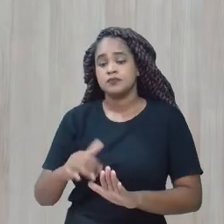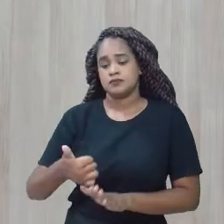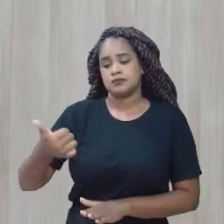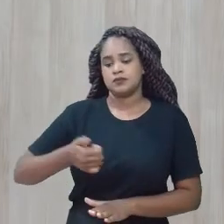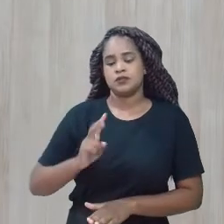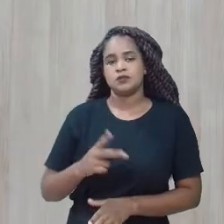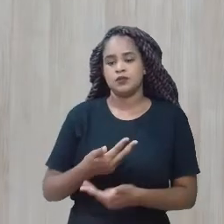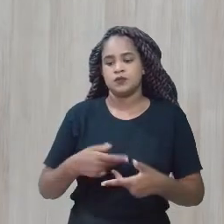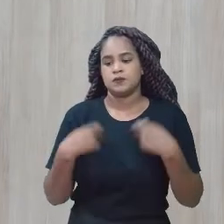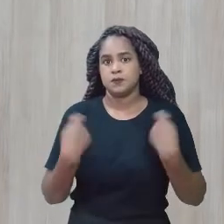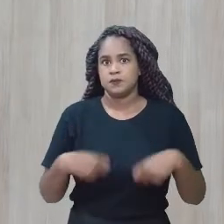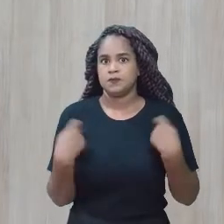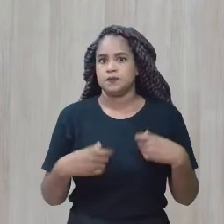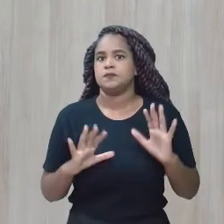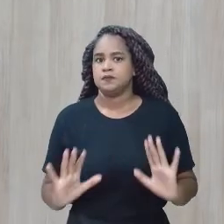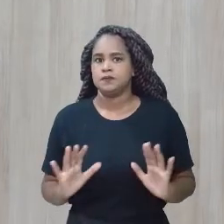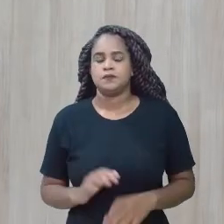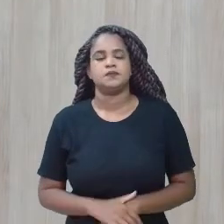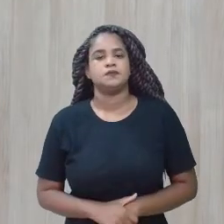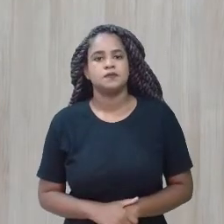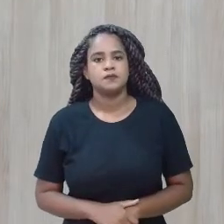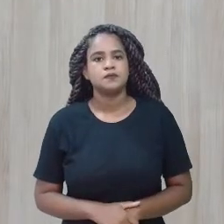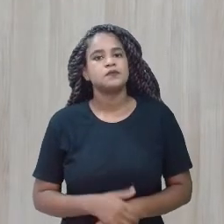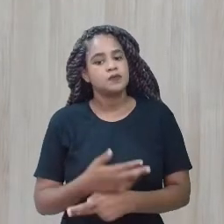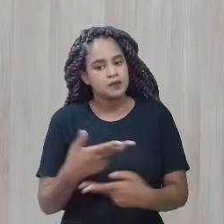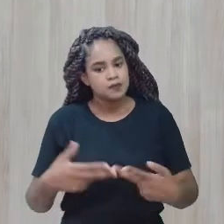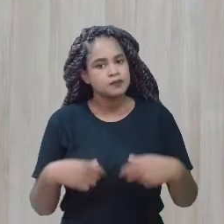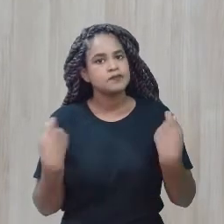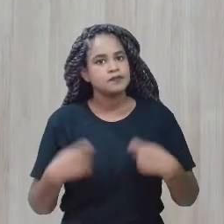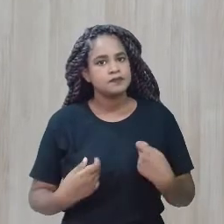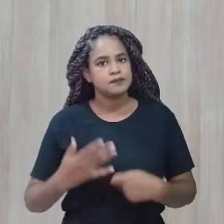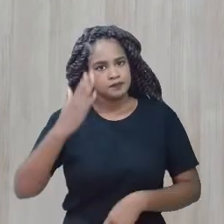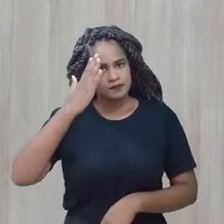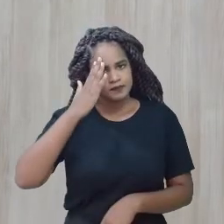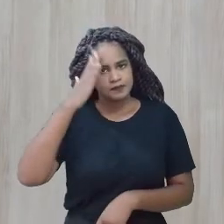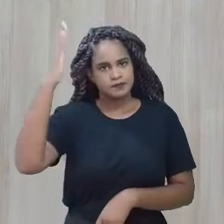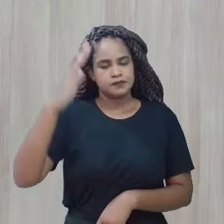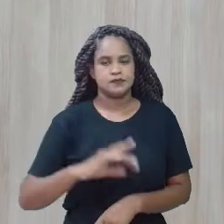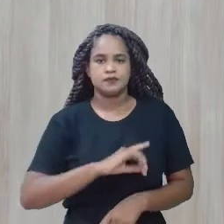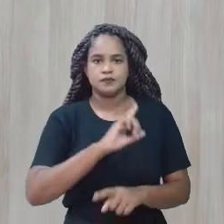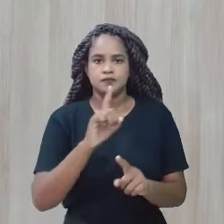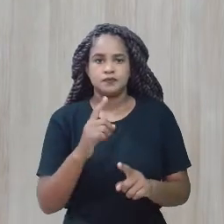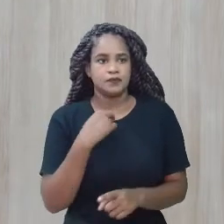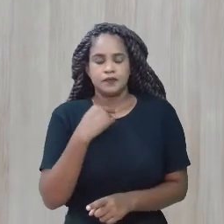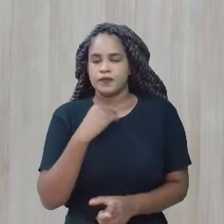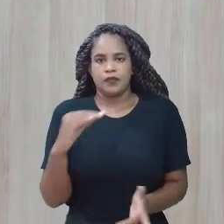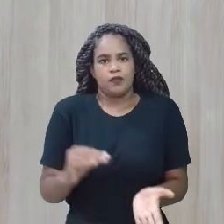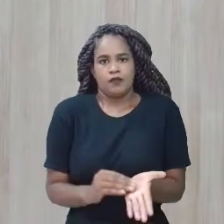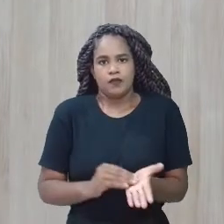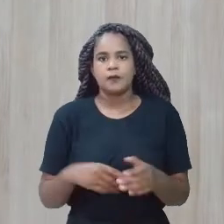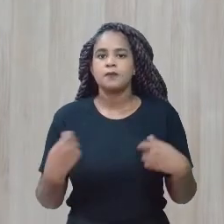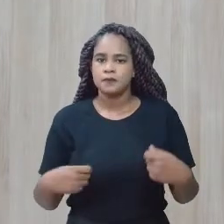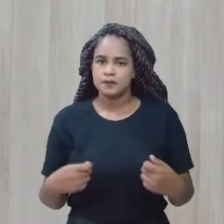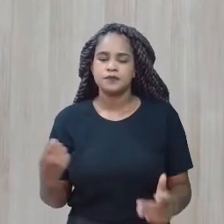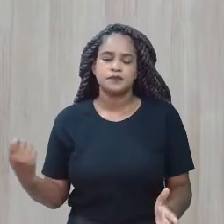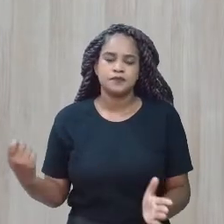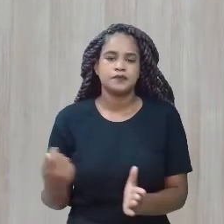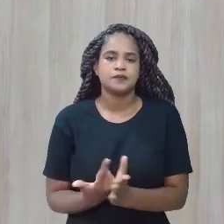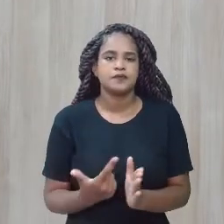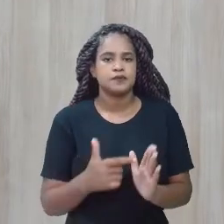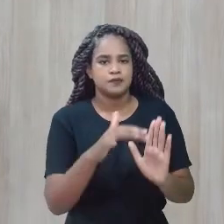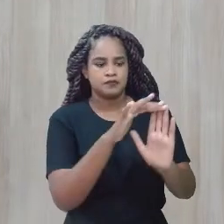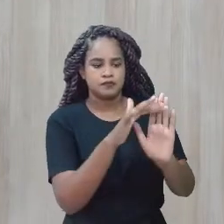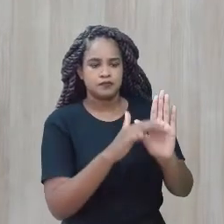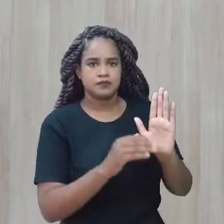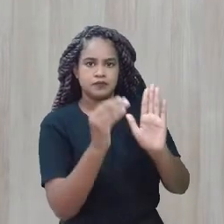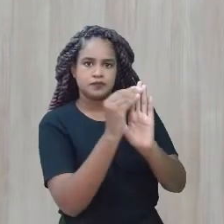primeiro tem que ser aquilo que é necessário, não é? Que é necessário que não pode faltar